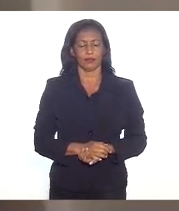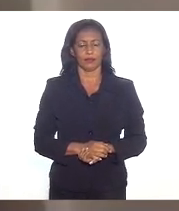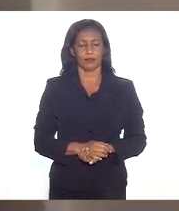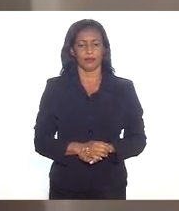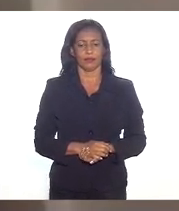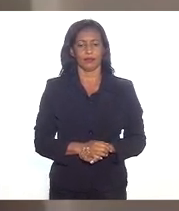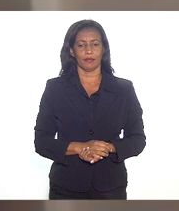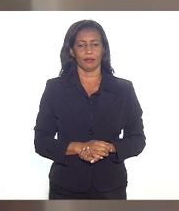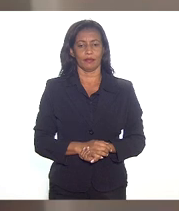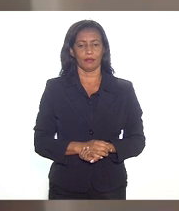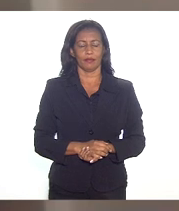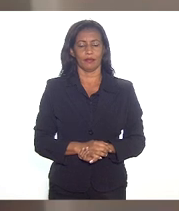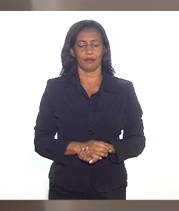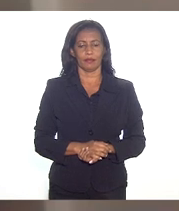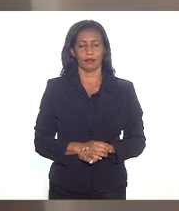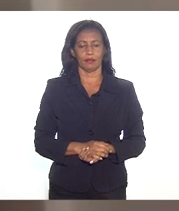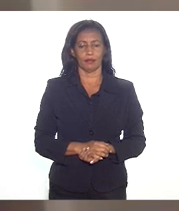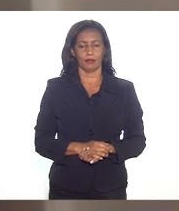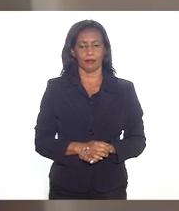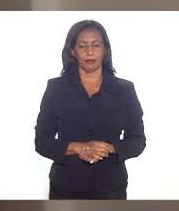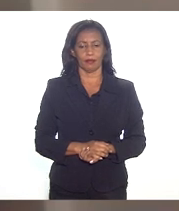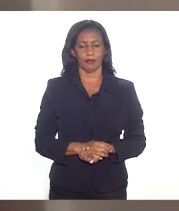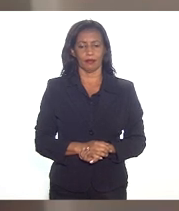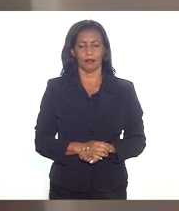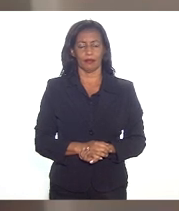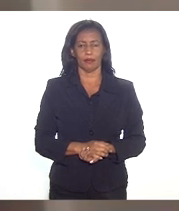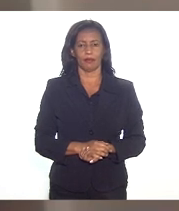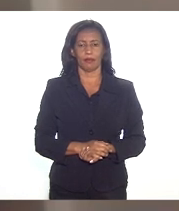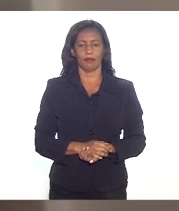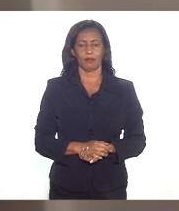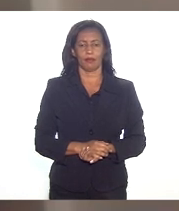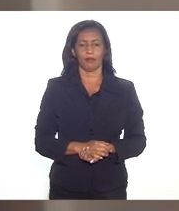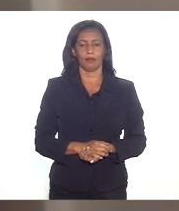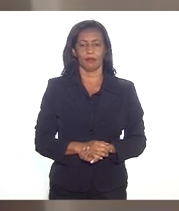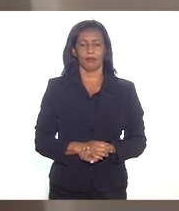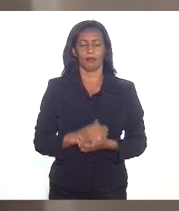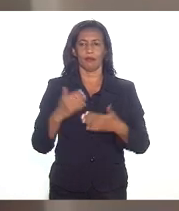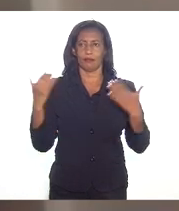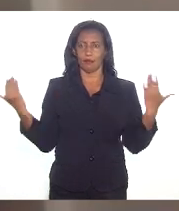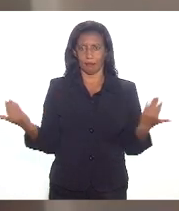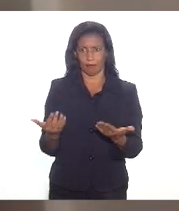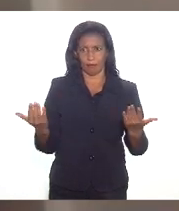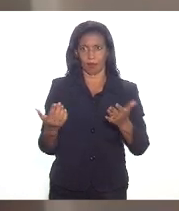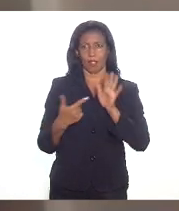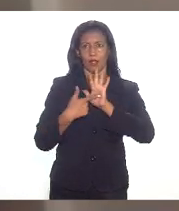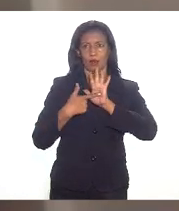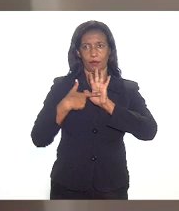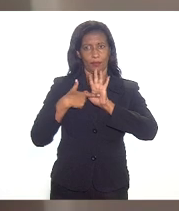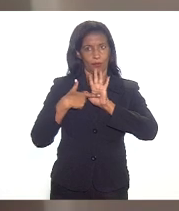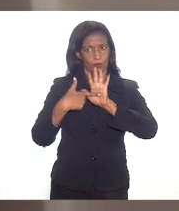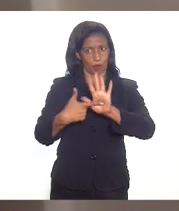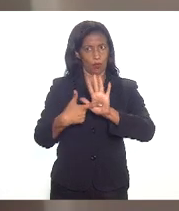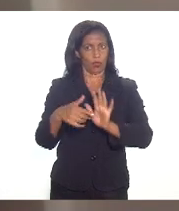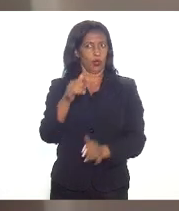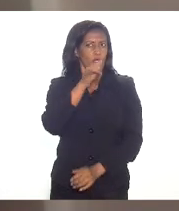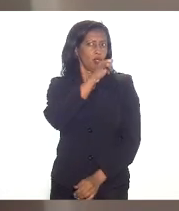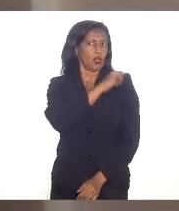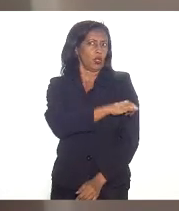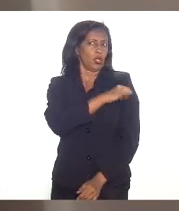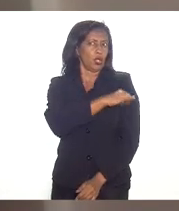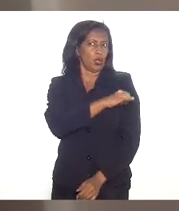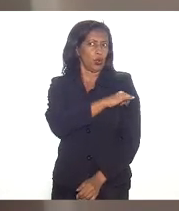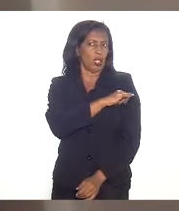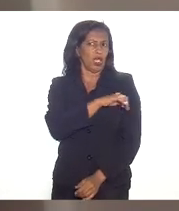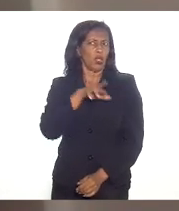Bom, esse é outro dado também, né, que mostra que, na verdade, o Rio não é um playboy filho de um